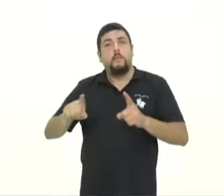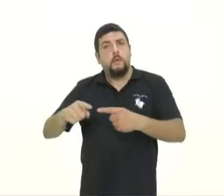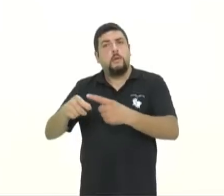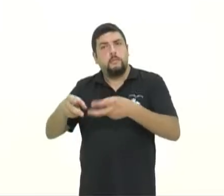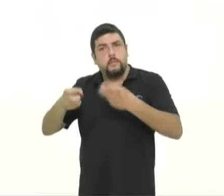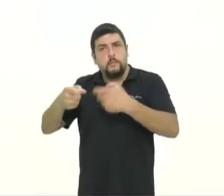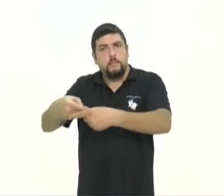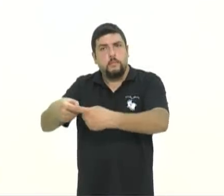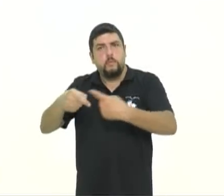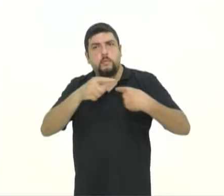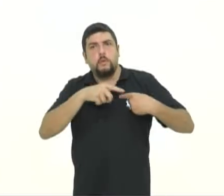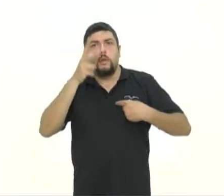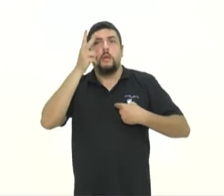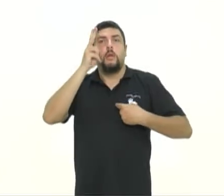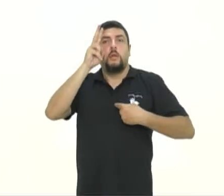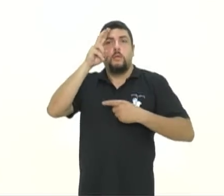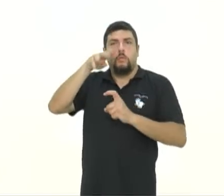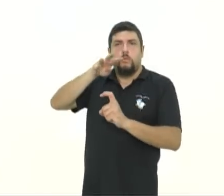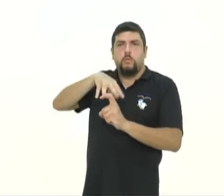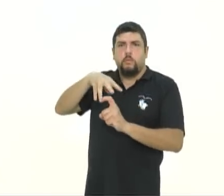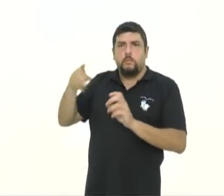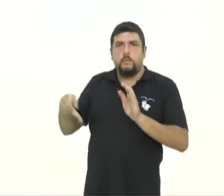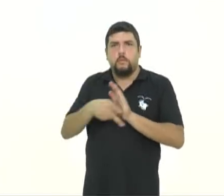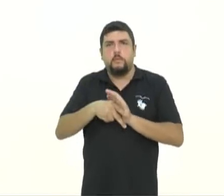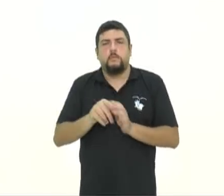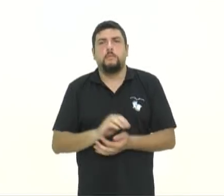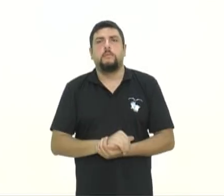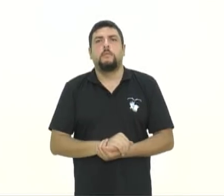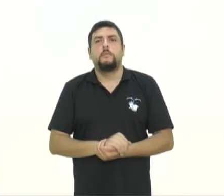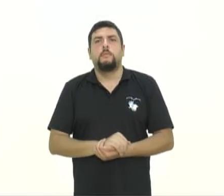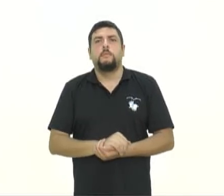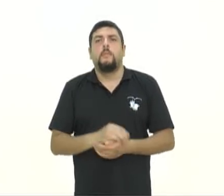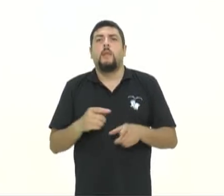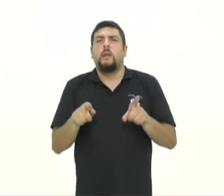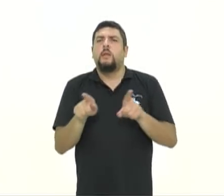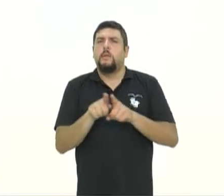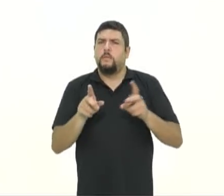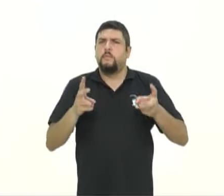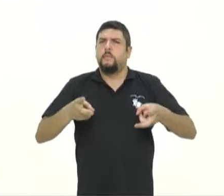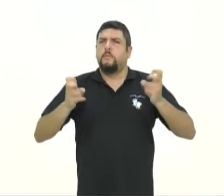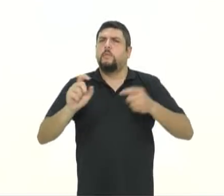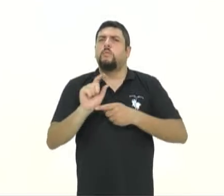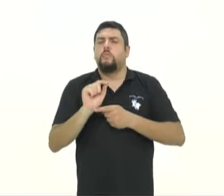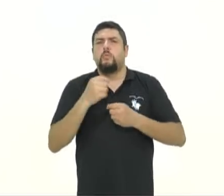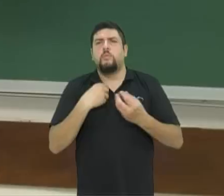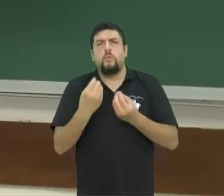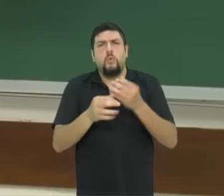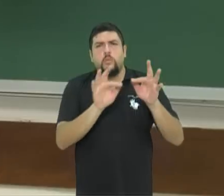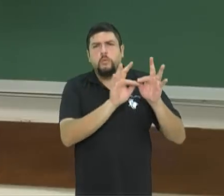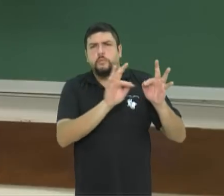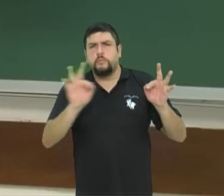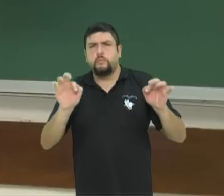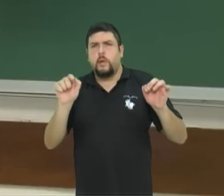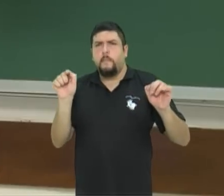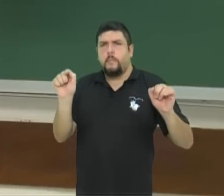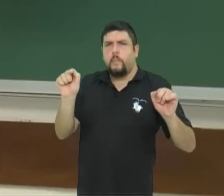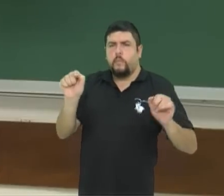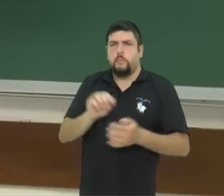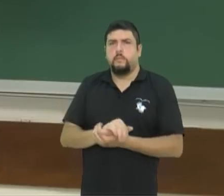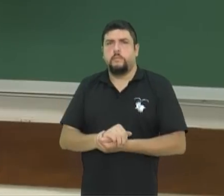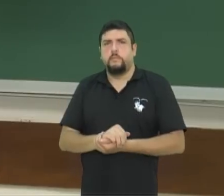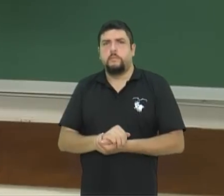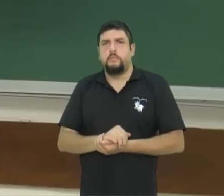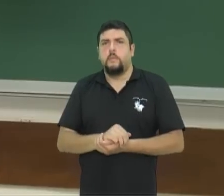que curiosa, né, a história dele. E também observem aqui a questão da pontuação. Então, a primeira frase lá,